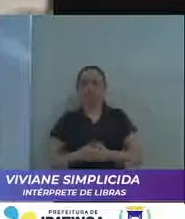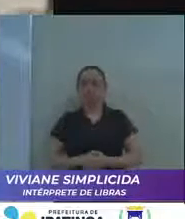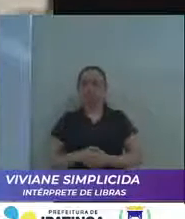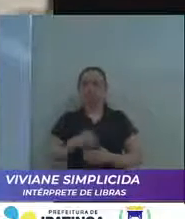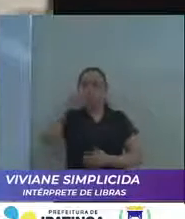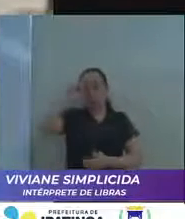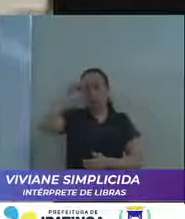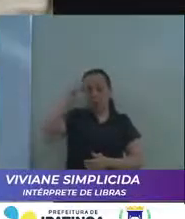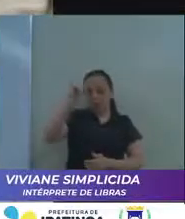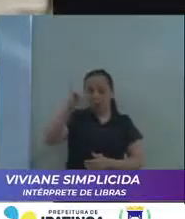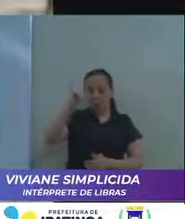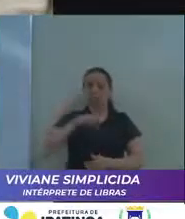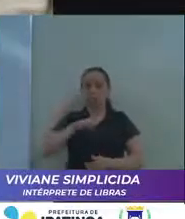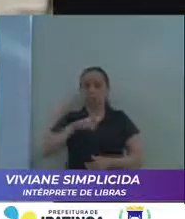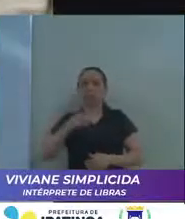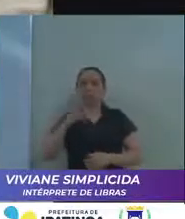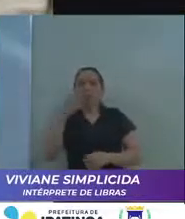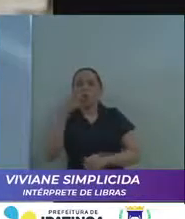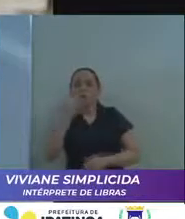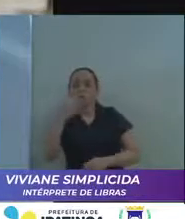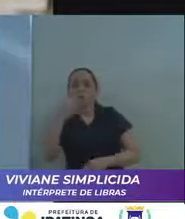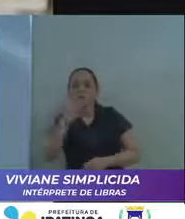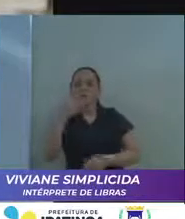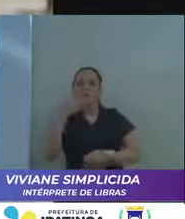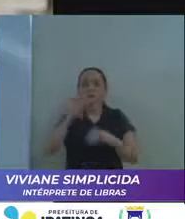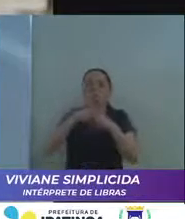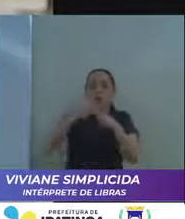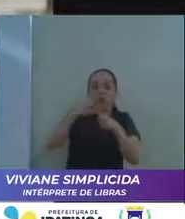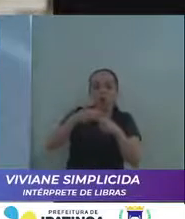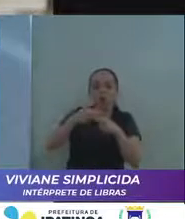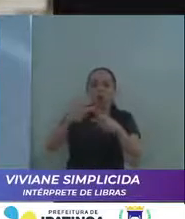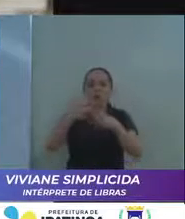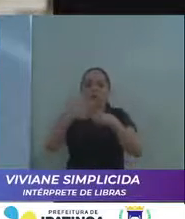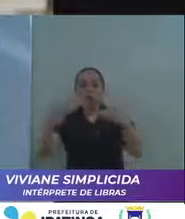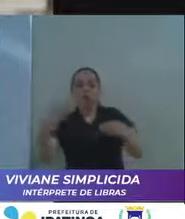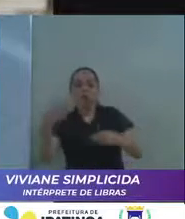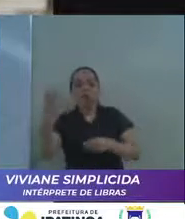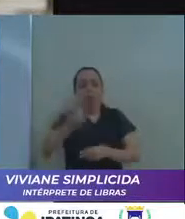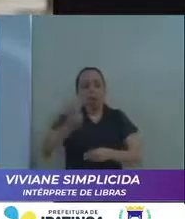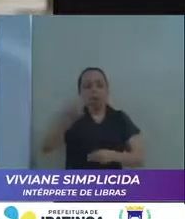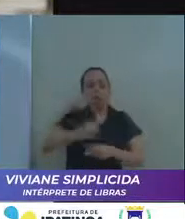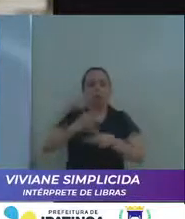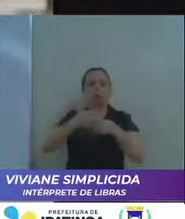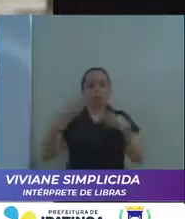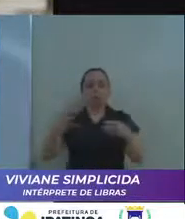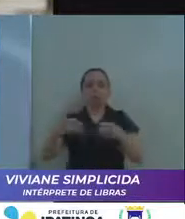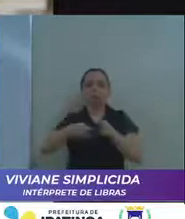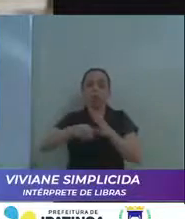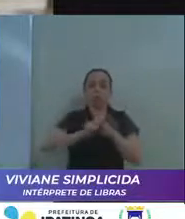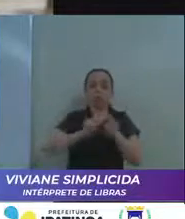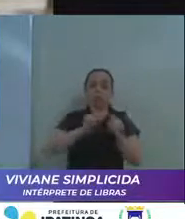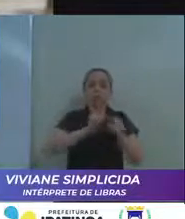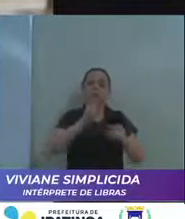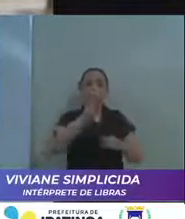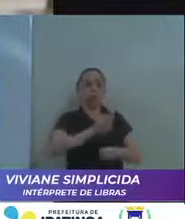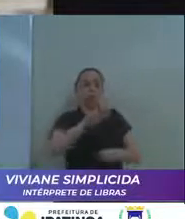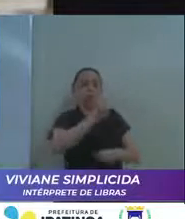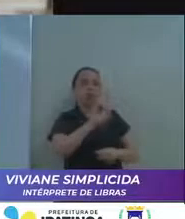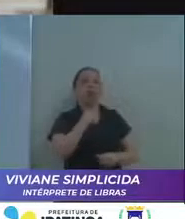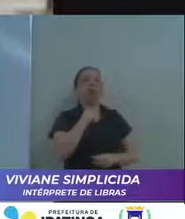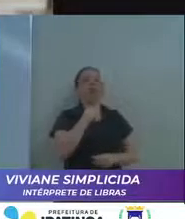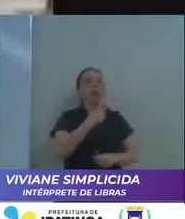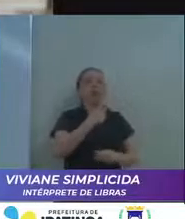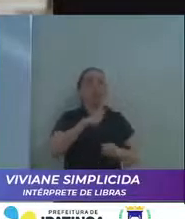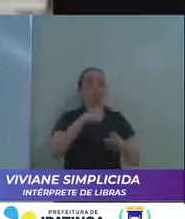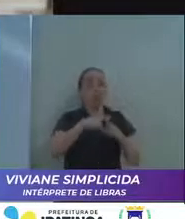Evite ingerir achocolatados e derivados de leite, sobretudo antes do uso profissional da voz, pois estes